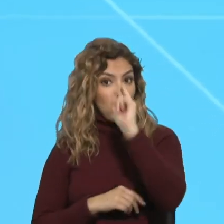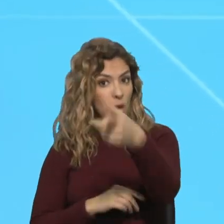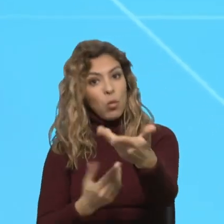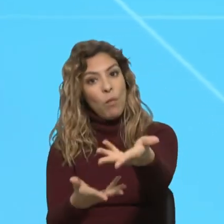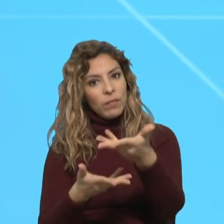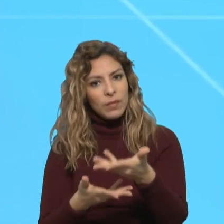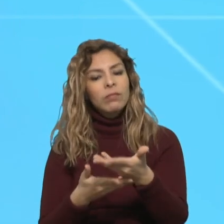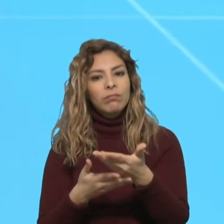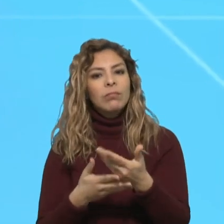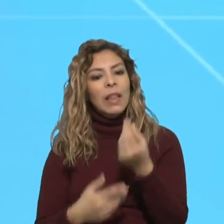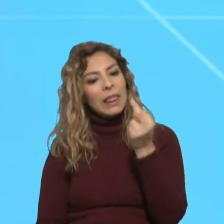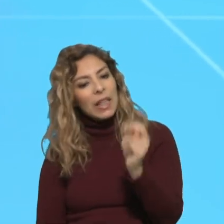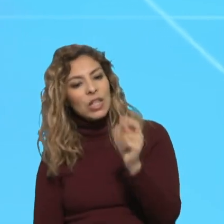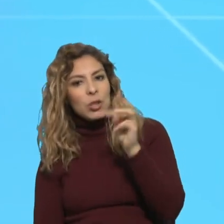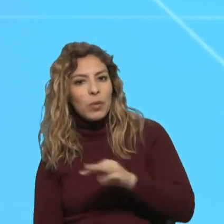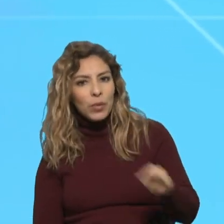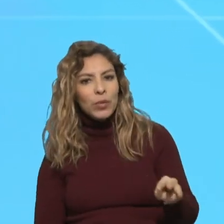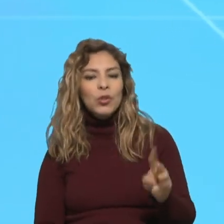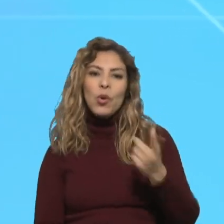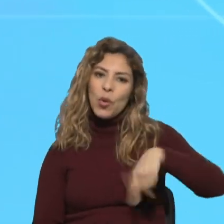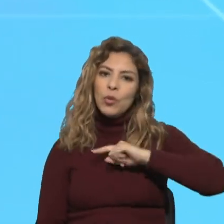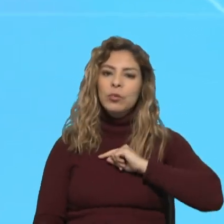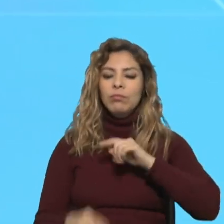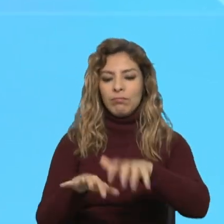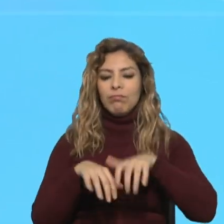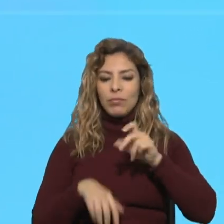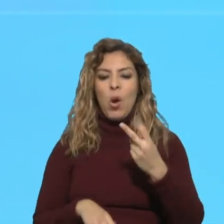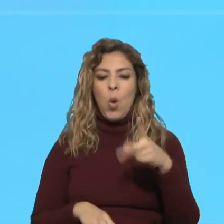encontro, 3 milhões de nós, que acontece na Aula Magna da